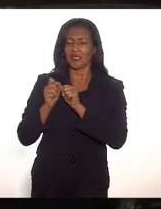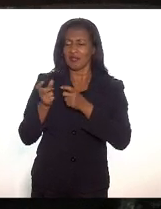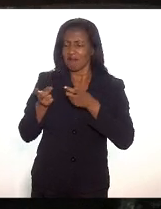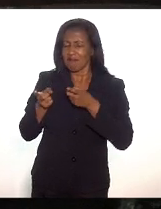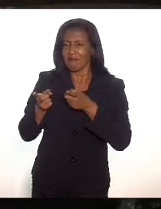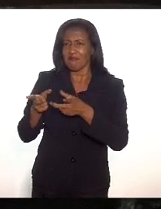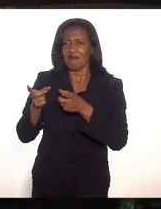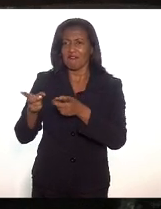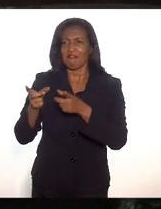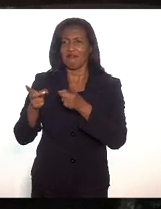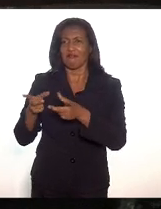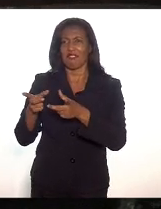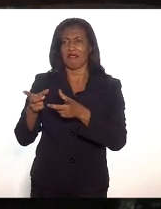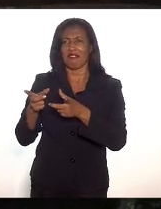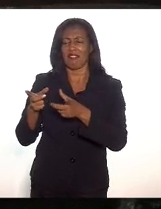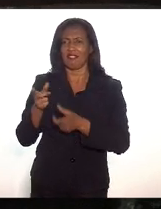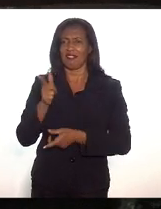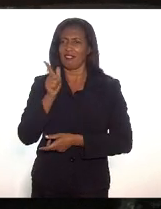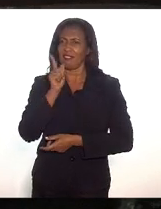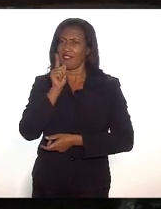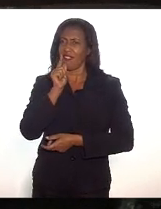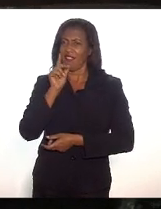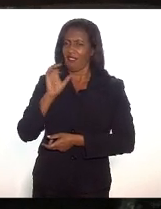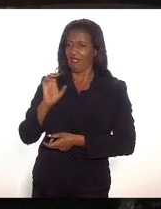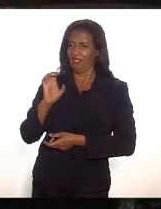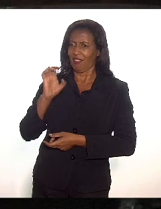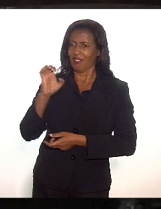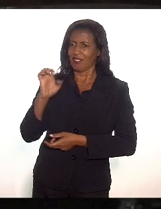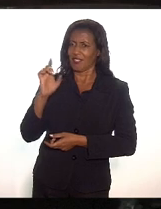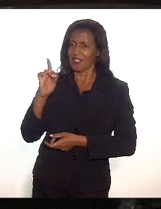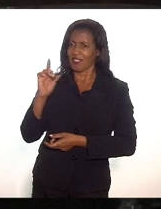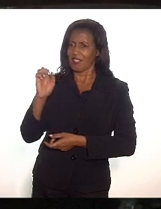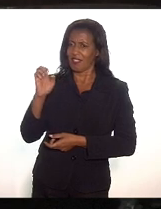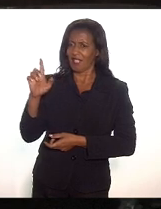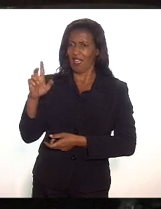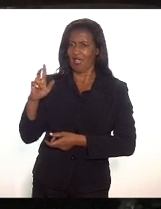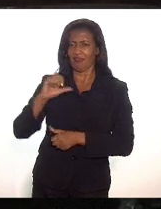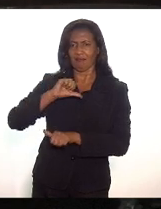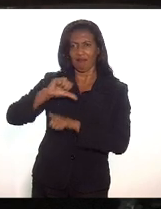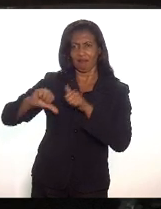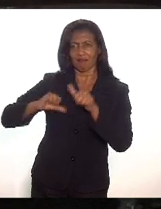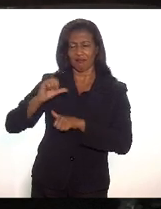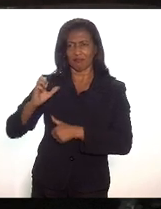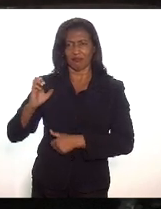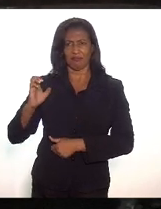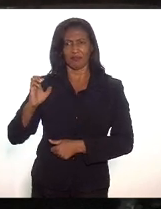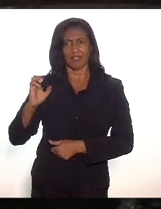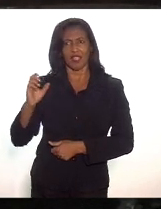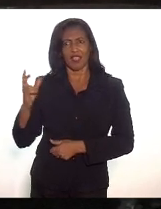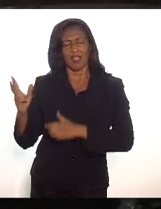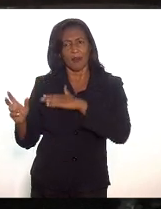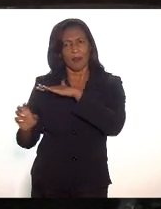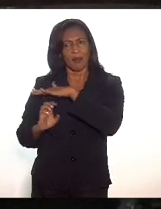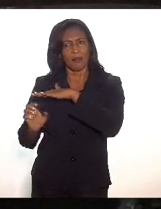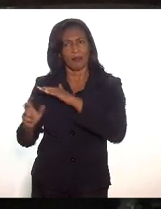à iniciativa privada, visto que sequer